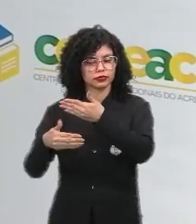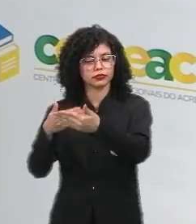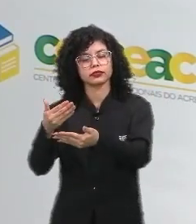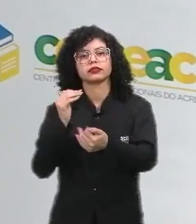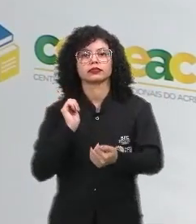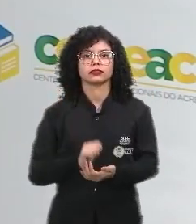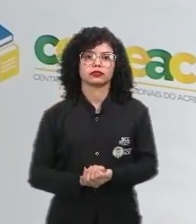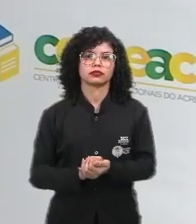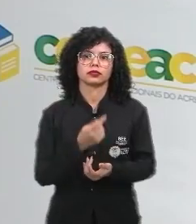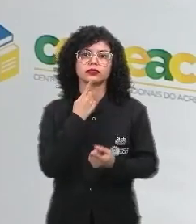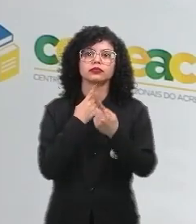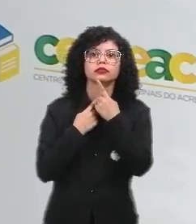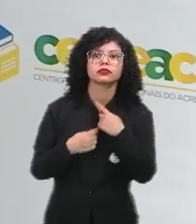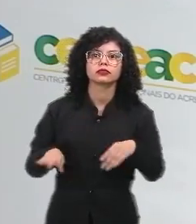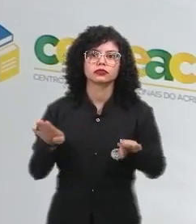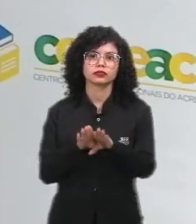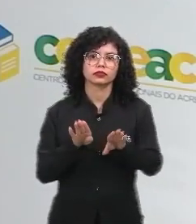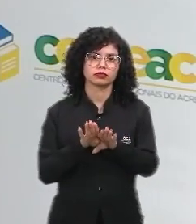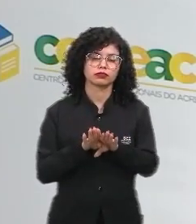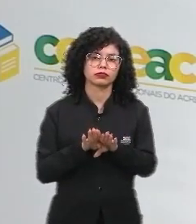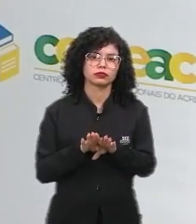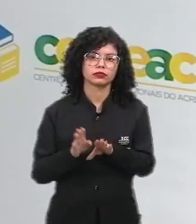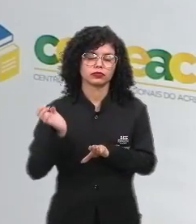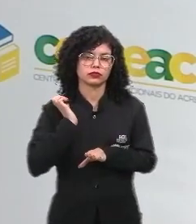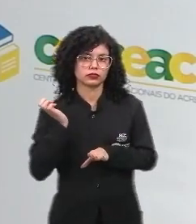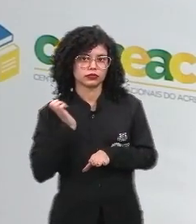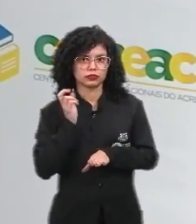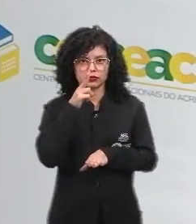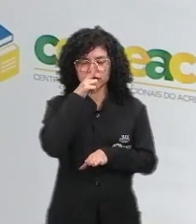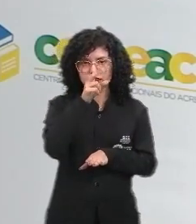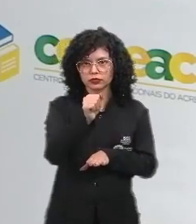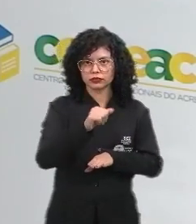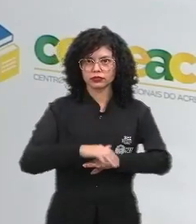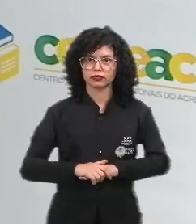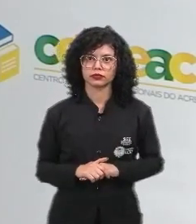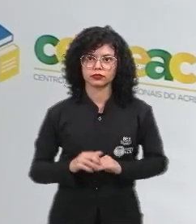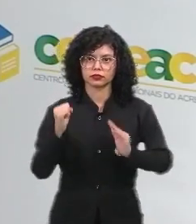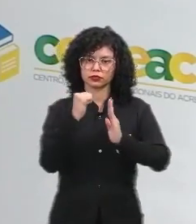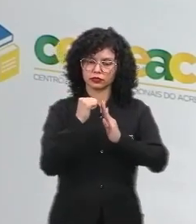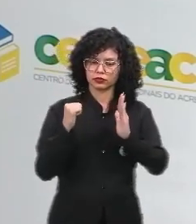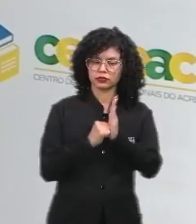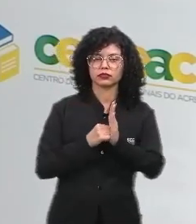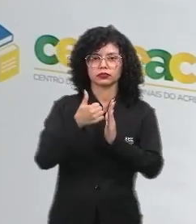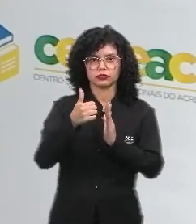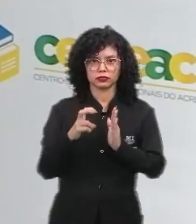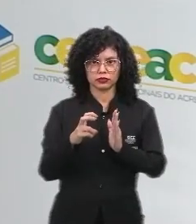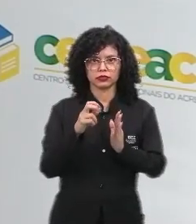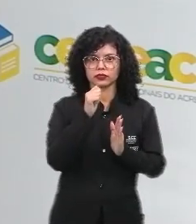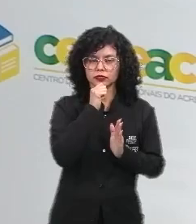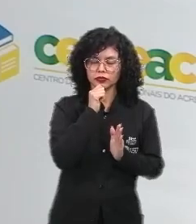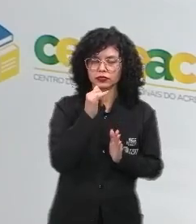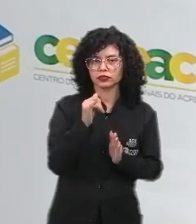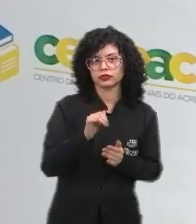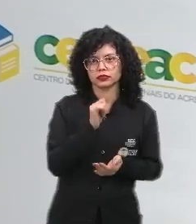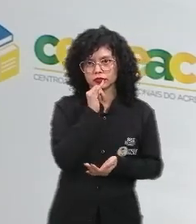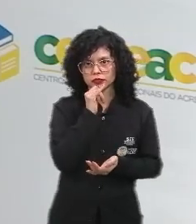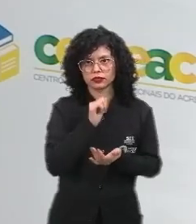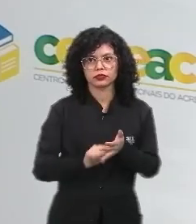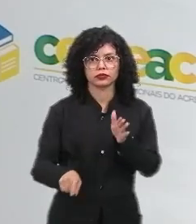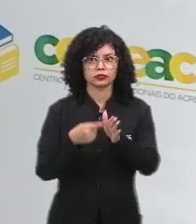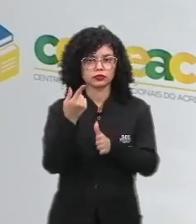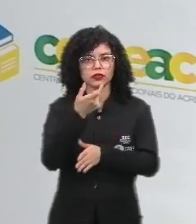desenvolvimento e desejavam ficar ainda mais ricas e mais poderosas. No século XV e XVI, por exemplo, a